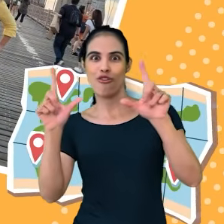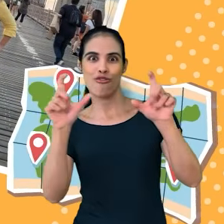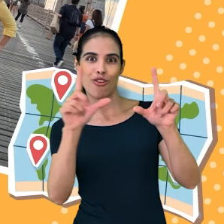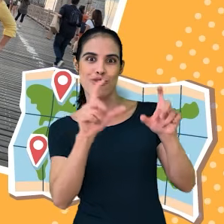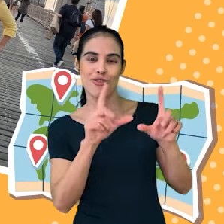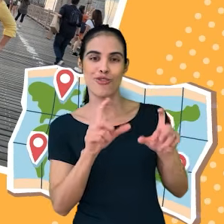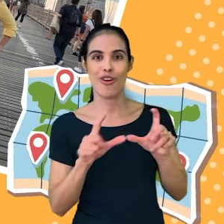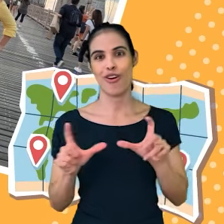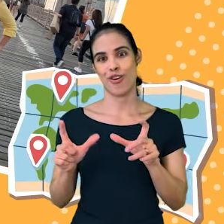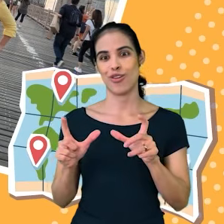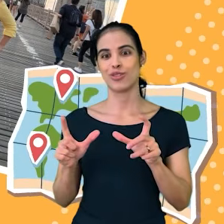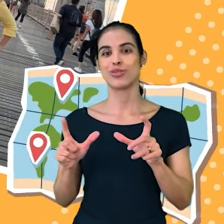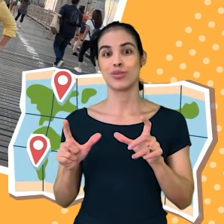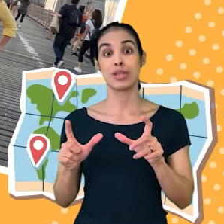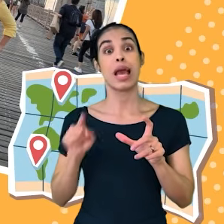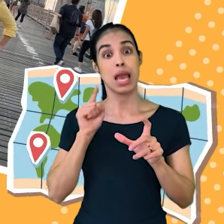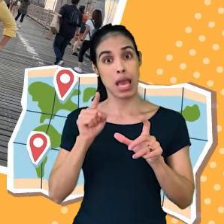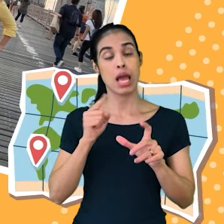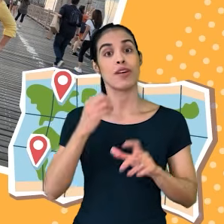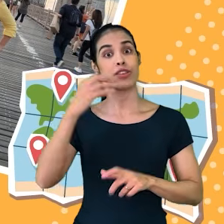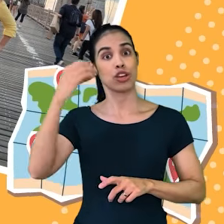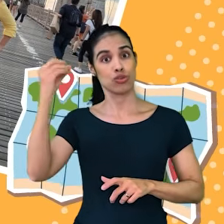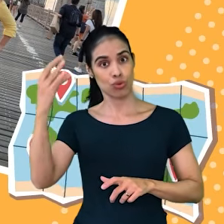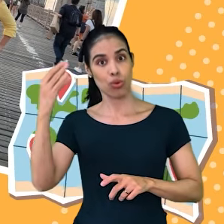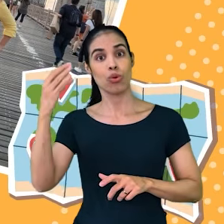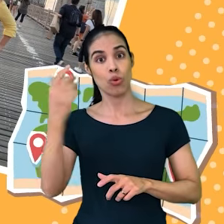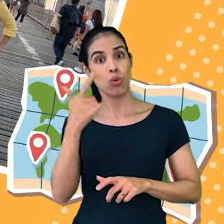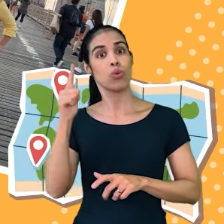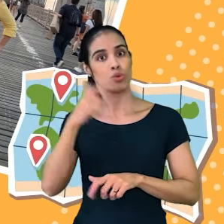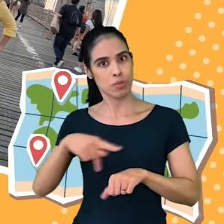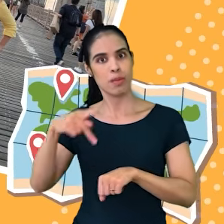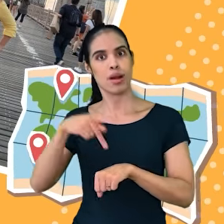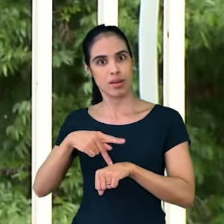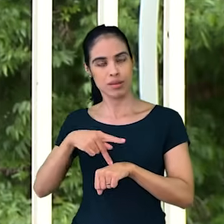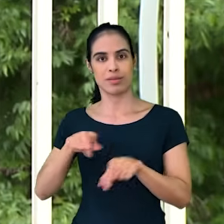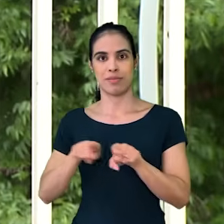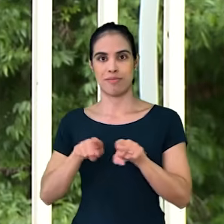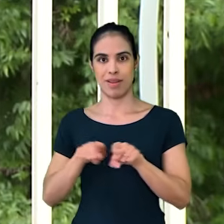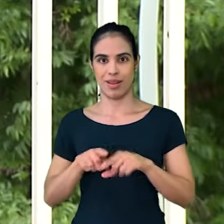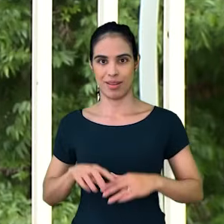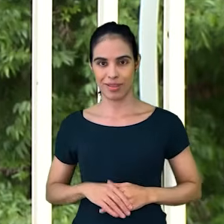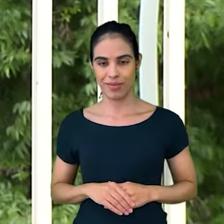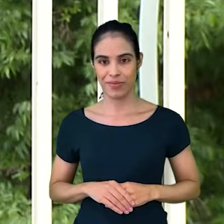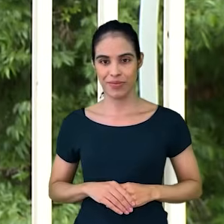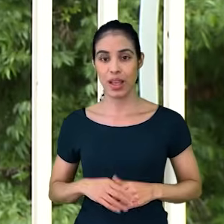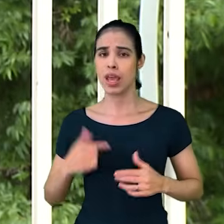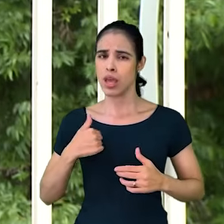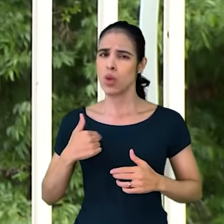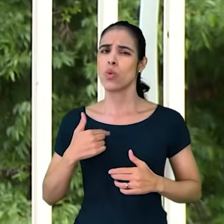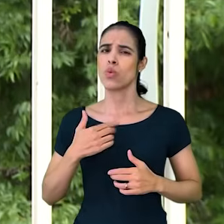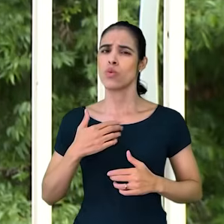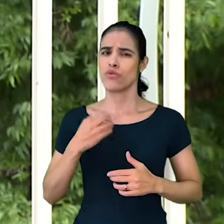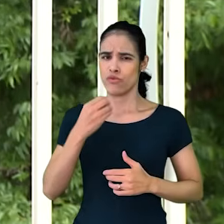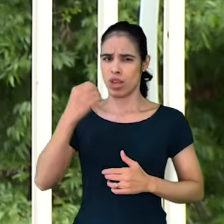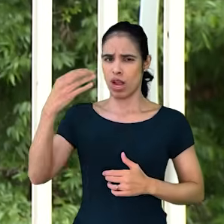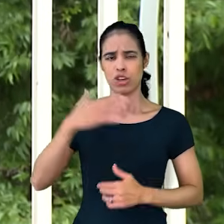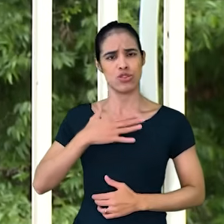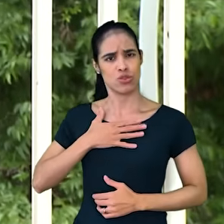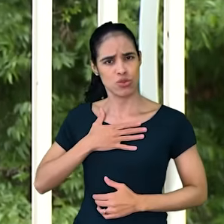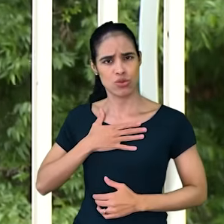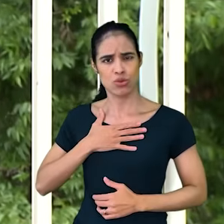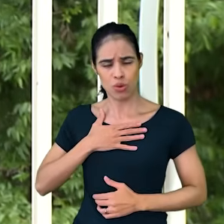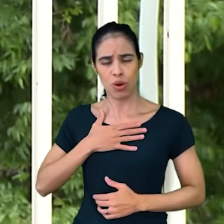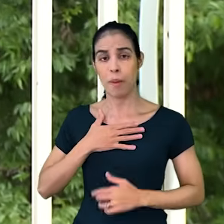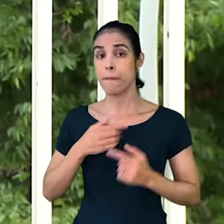coleciona registros de vários destinos nacionais e internacionais. Mas não só viagens, porque eu também gosto de,